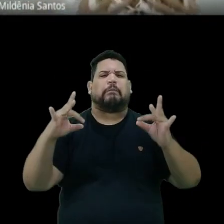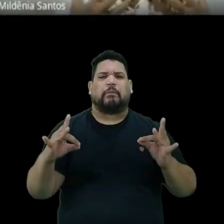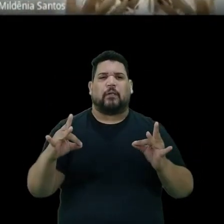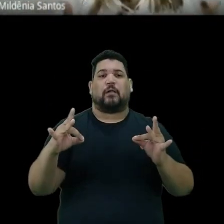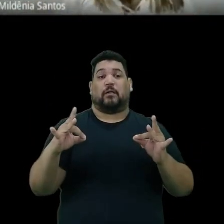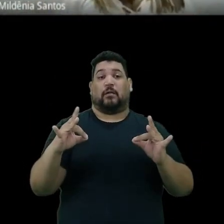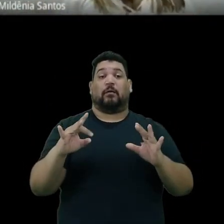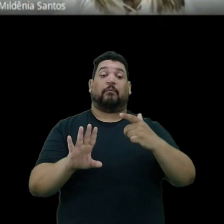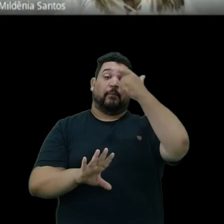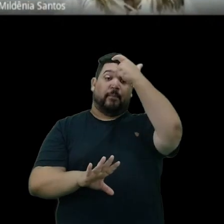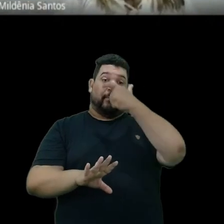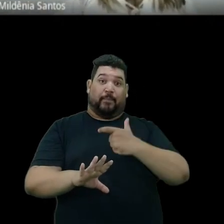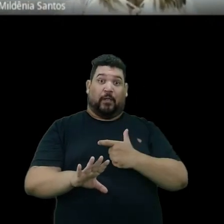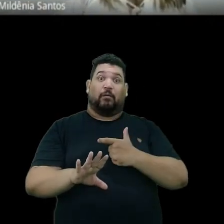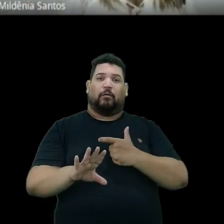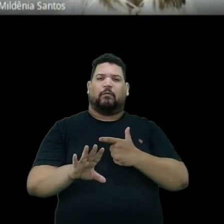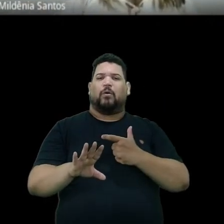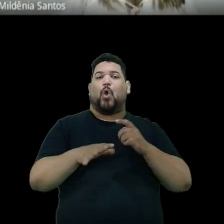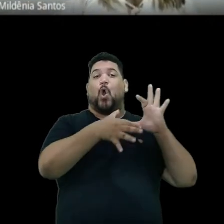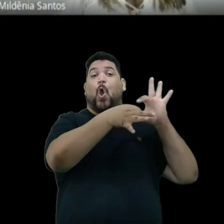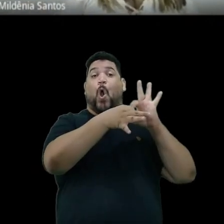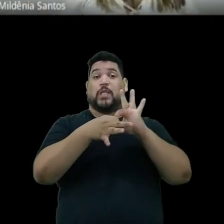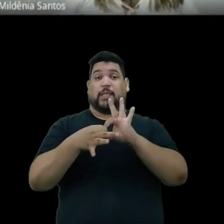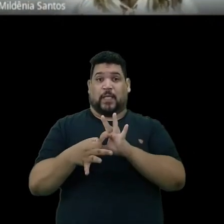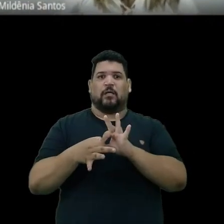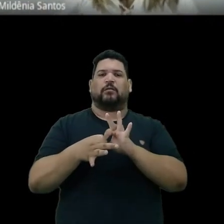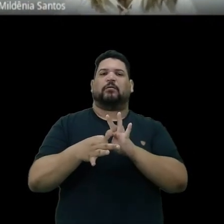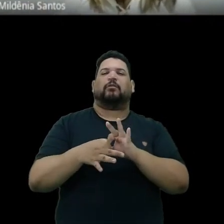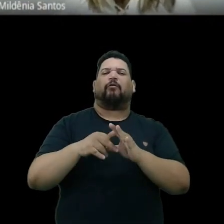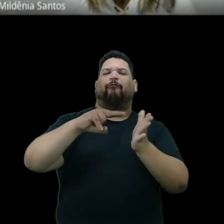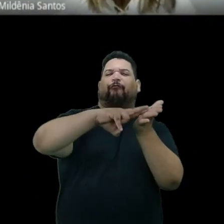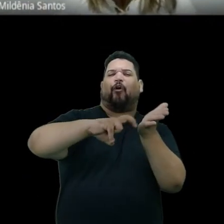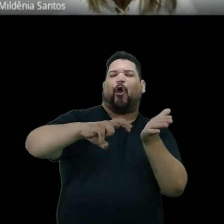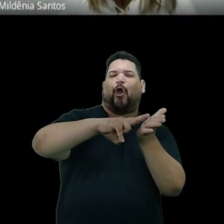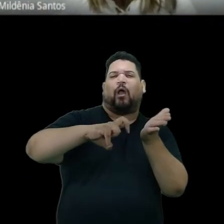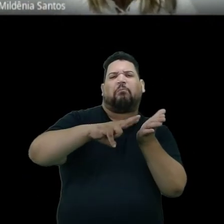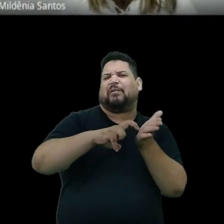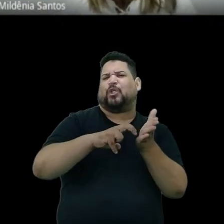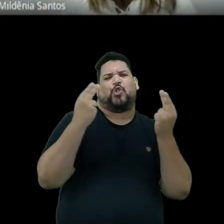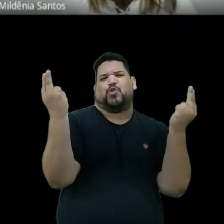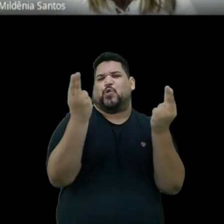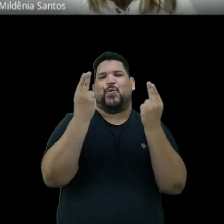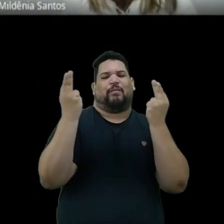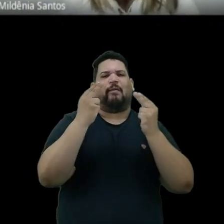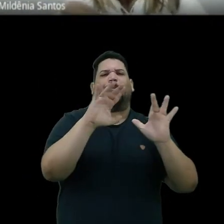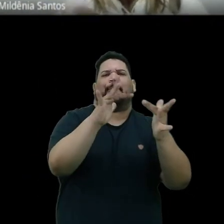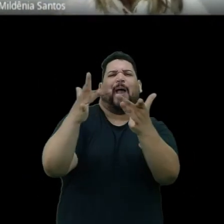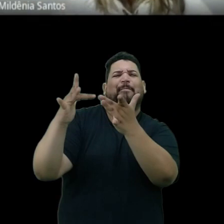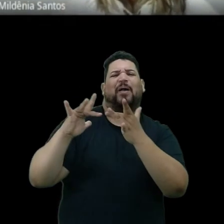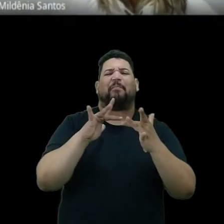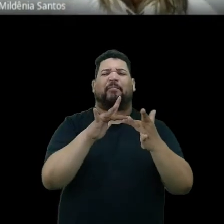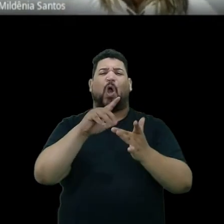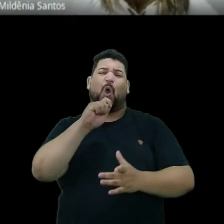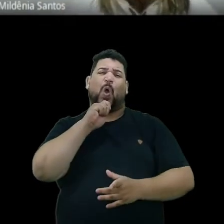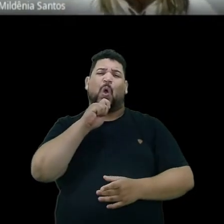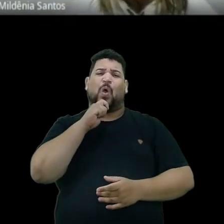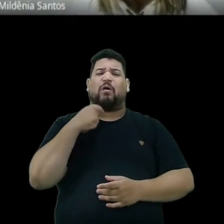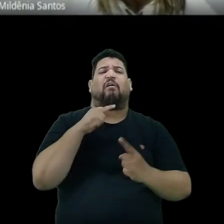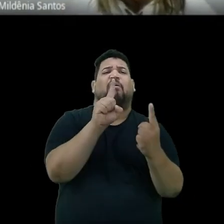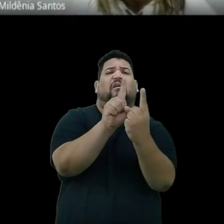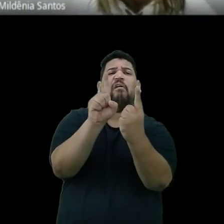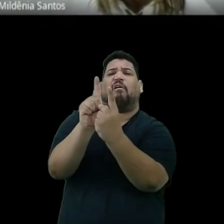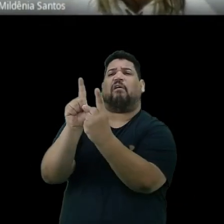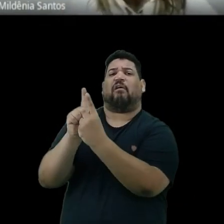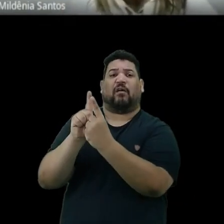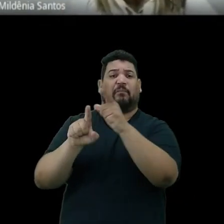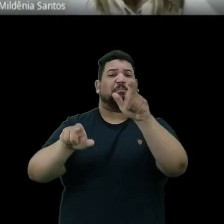o meu quadro de vocabulário não me permite ter tanta interação social. Eu não sei como interagir com as pessoas